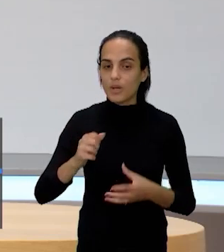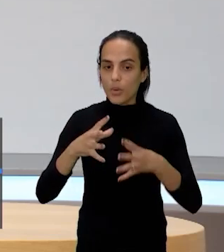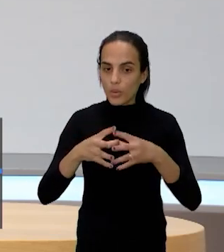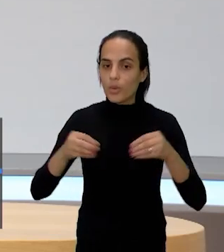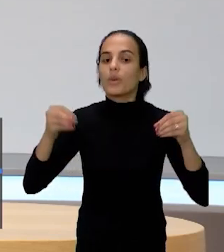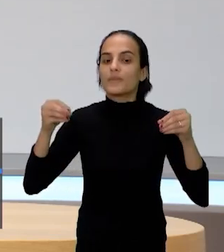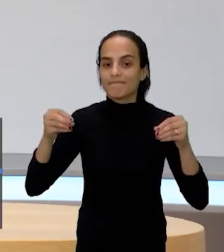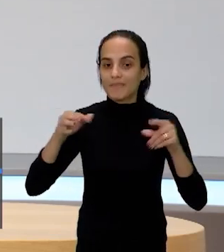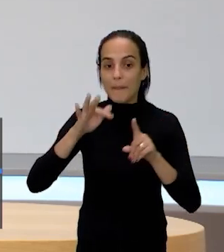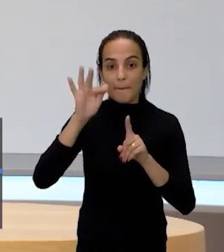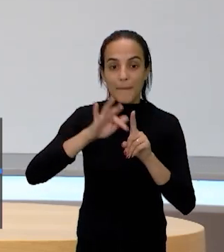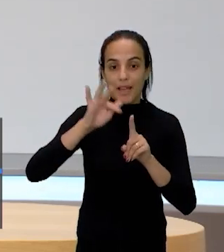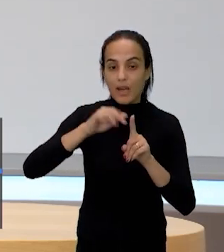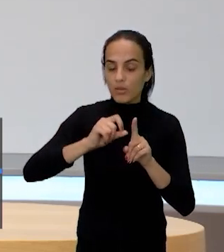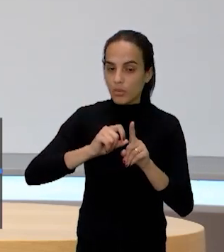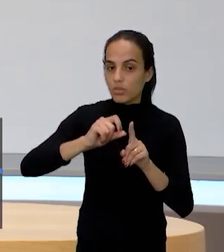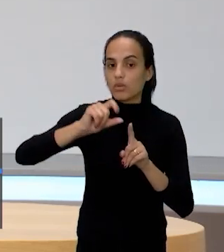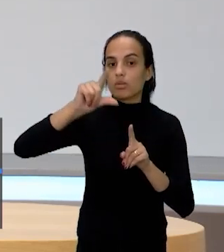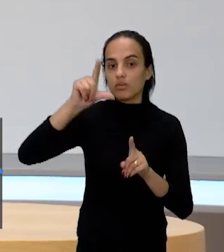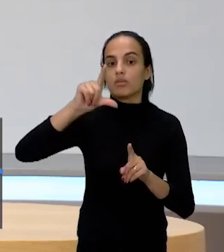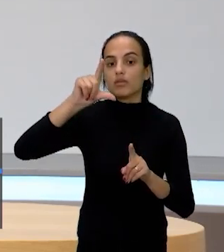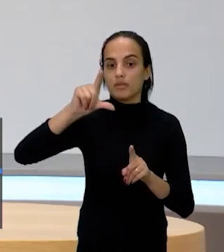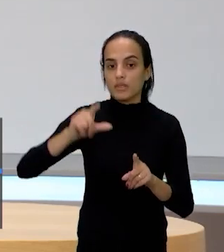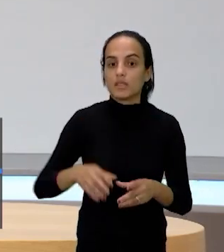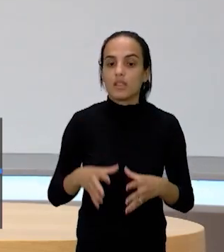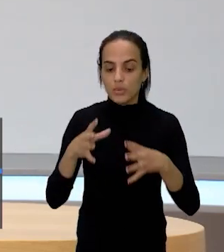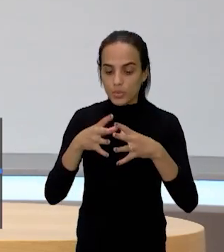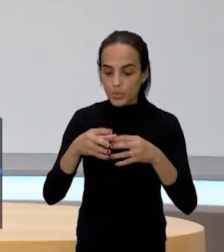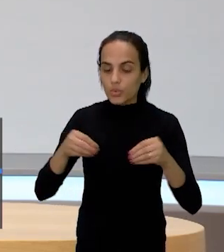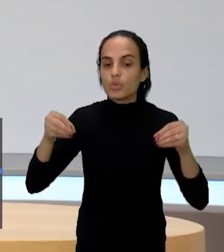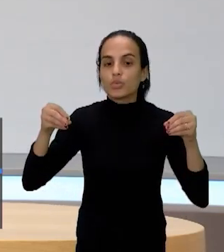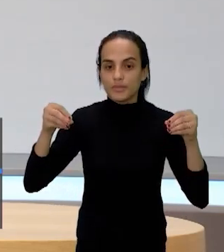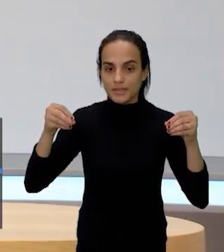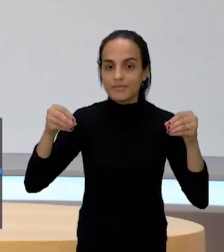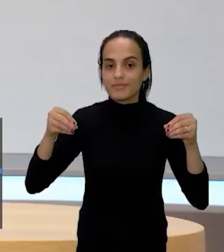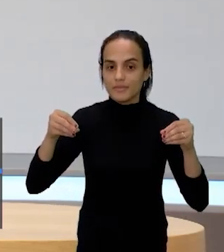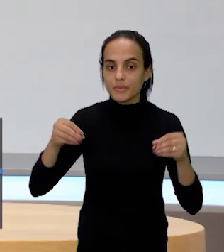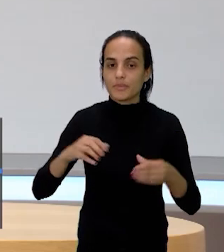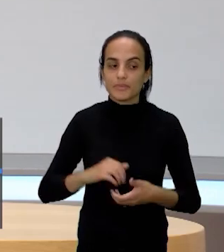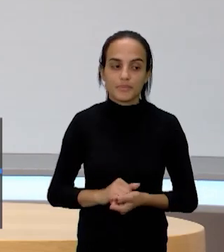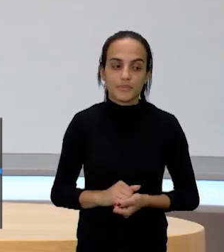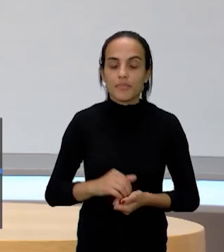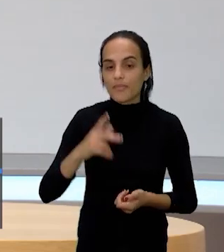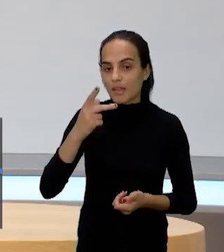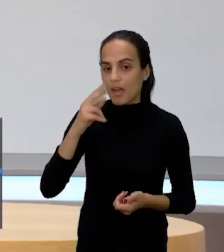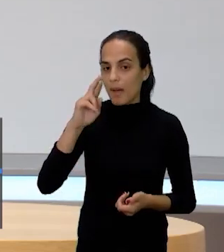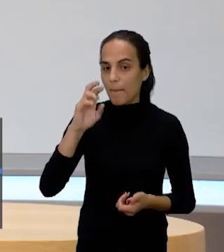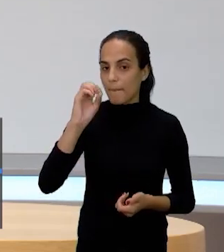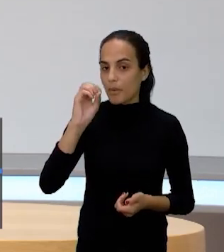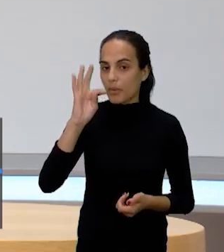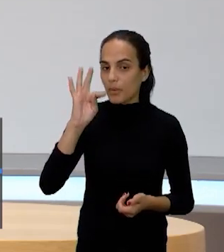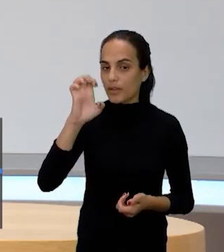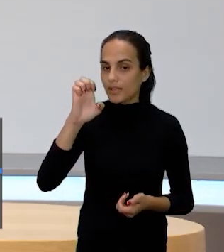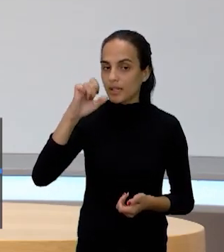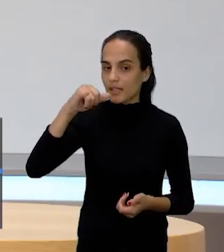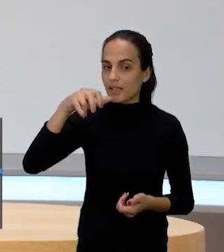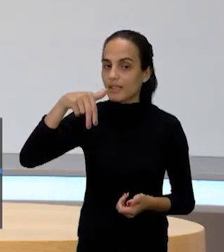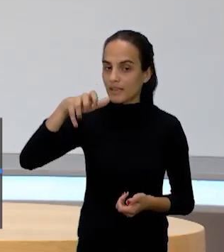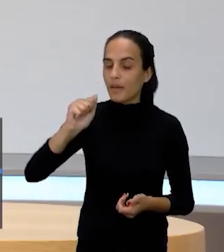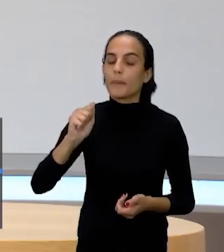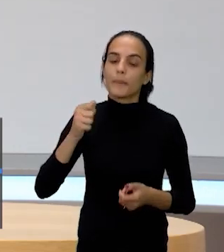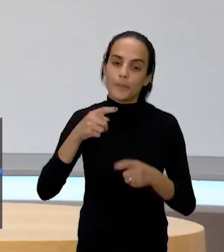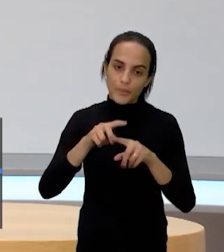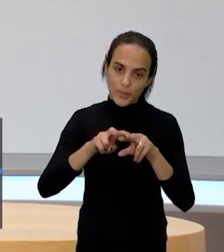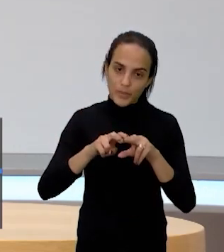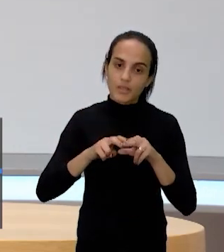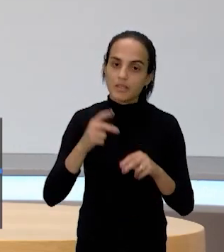temperatura, mais fácil vai se desnaturando ou vai se desfazendo a proteína. Então, por isso que é perigoso a